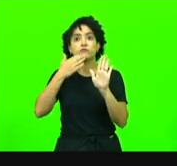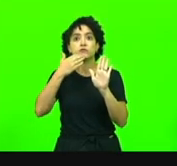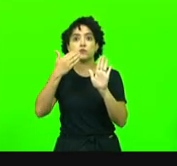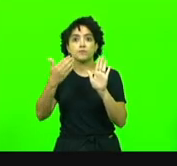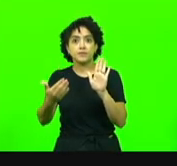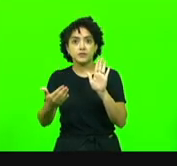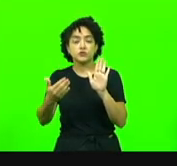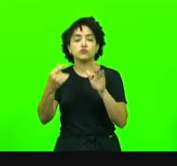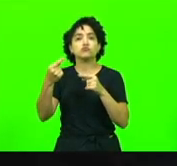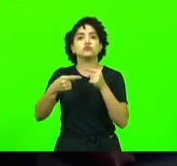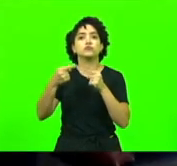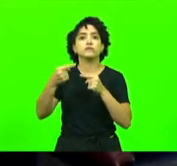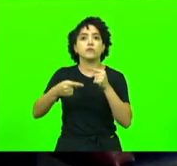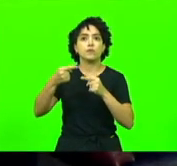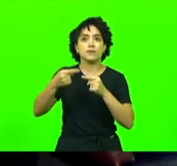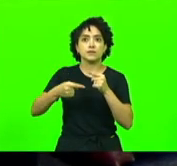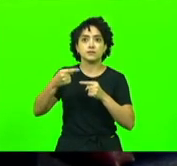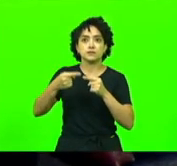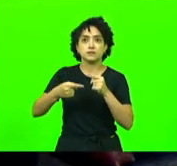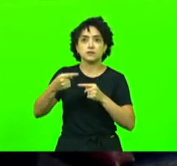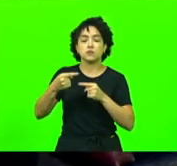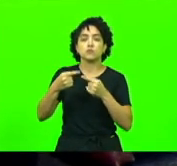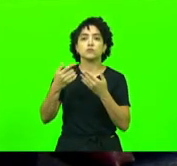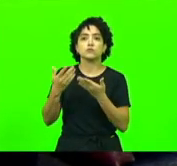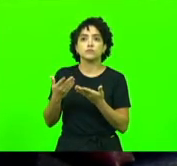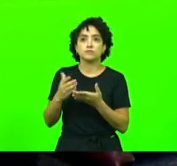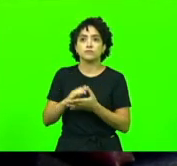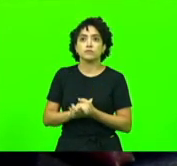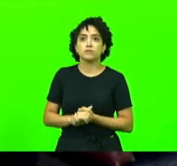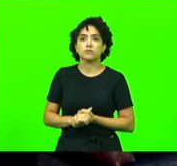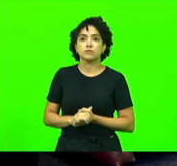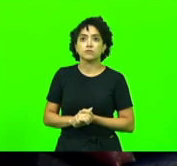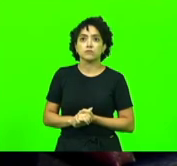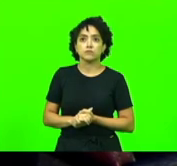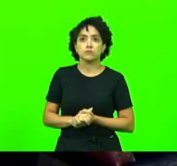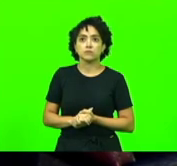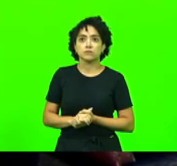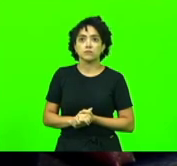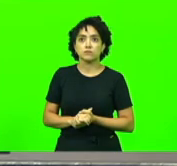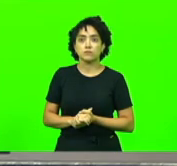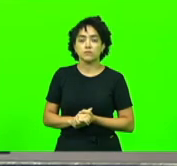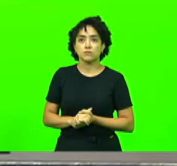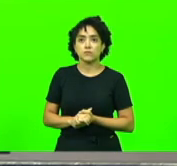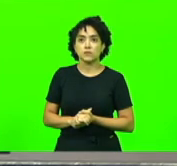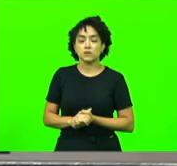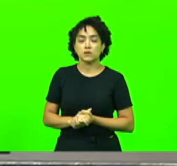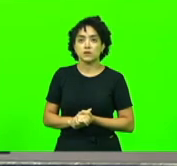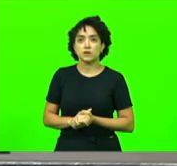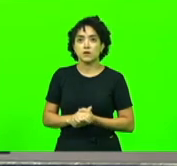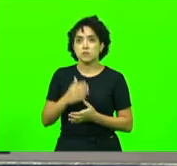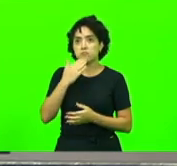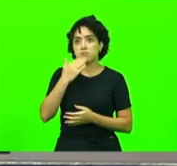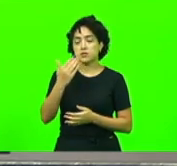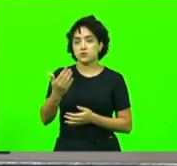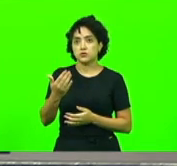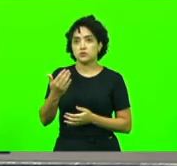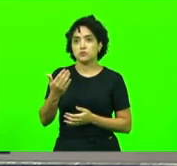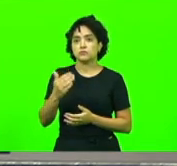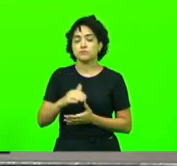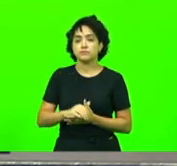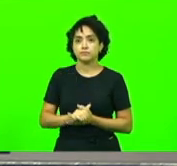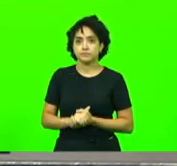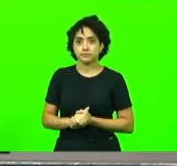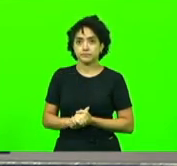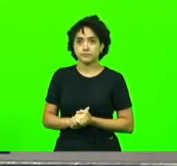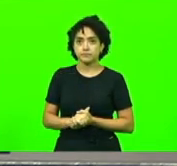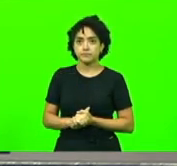de informação verbal à mesa. É possível? Vossa Excelência, sobre a matéria? Sobre a matéria. Vossa